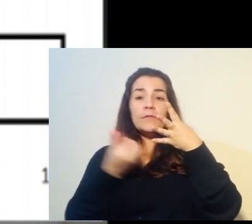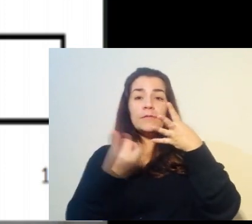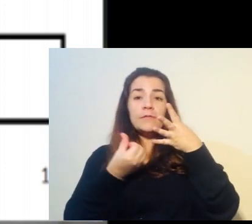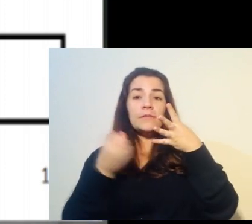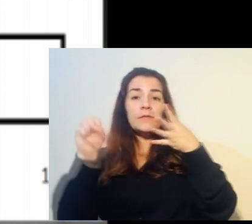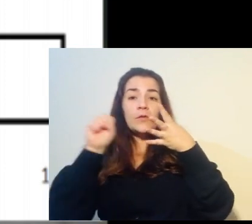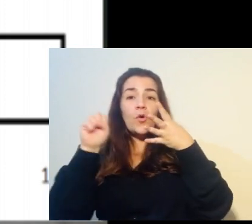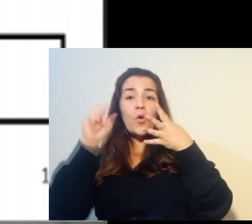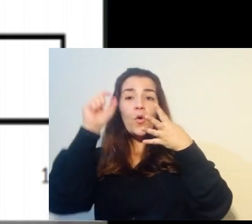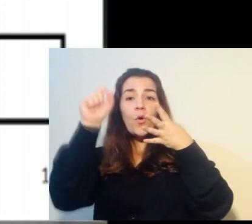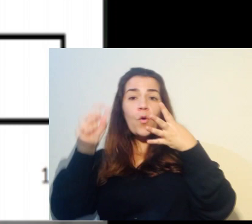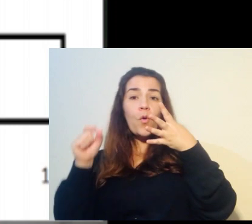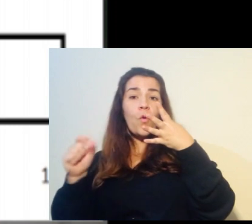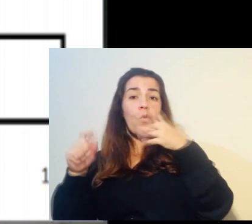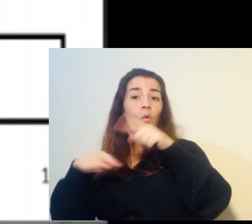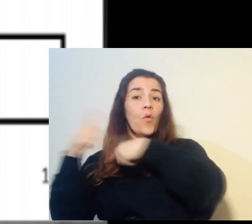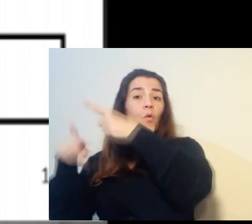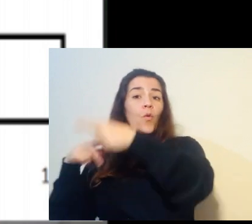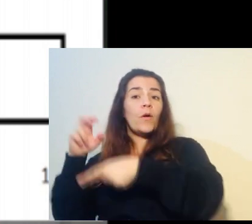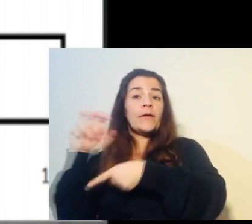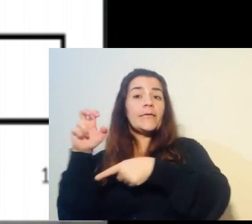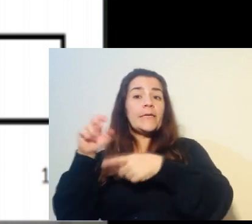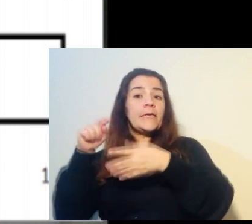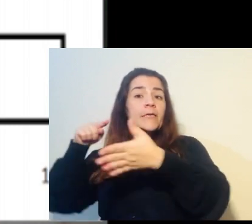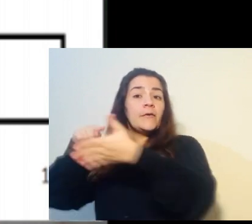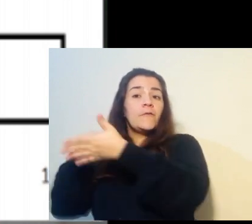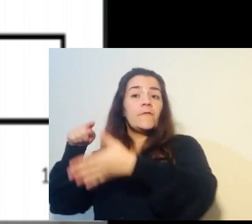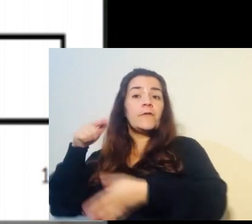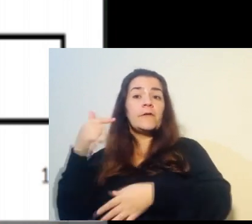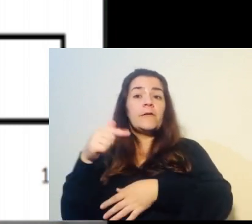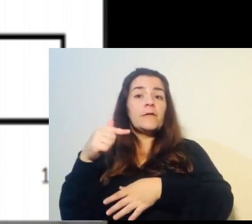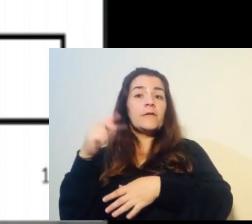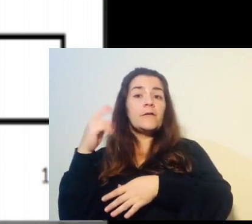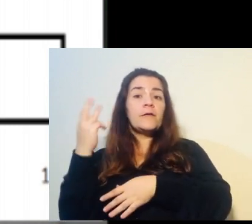de 68%, o quinto furo de